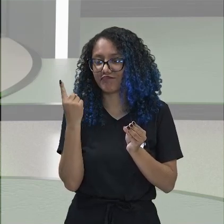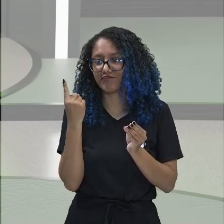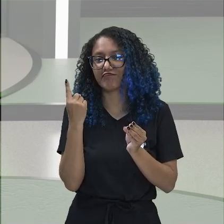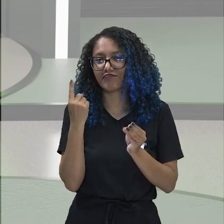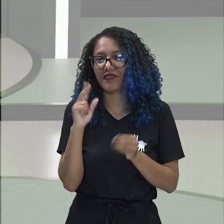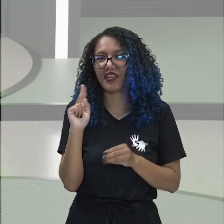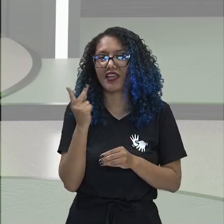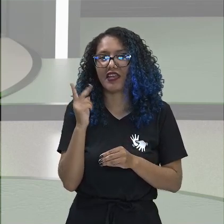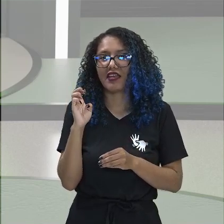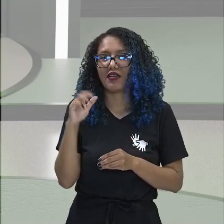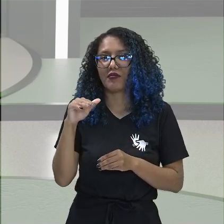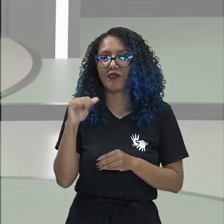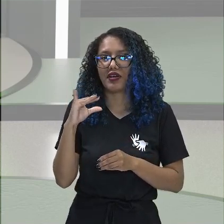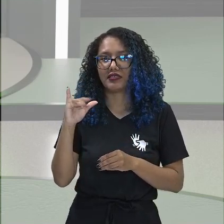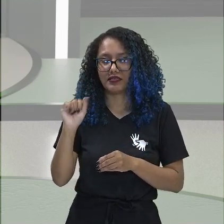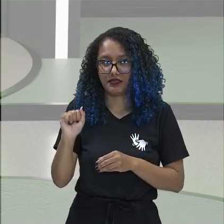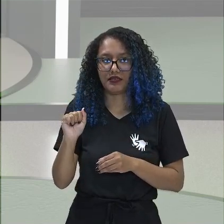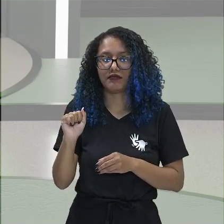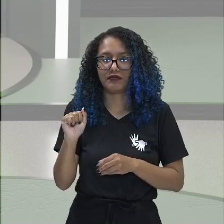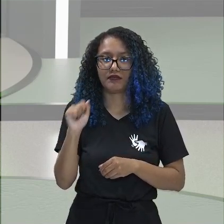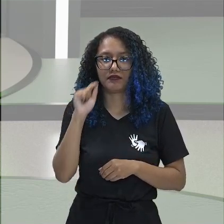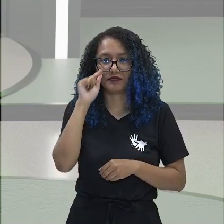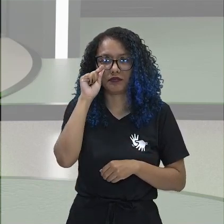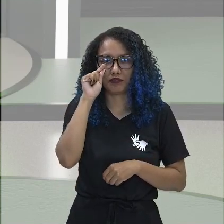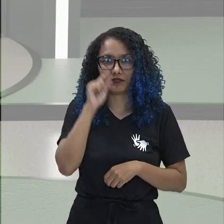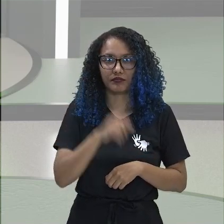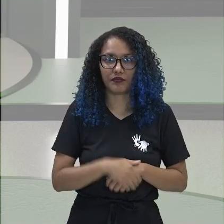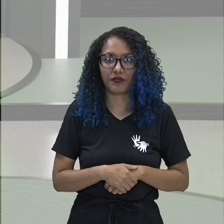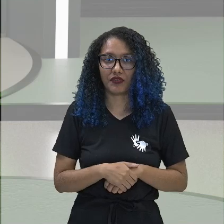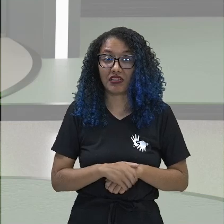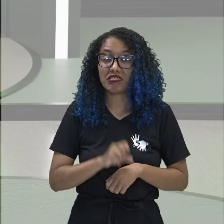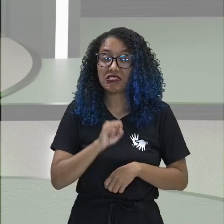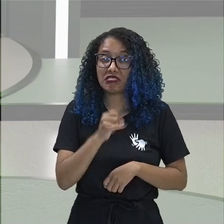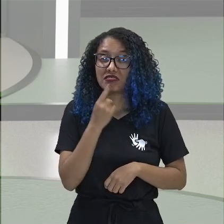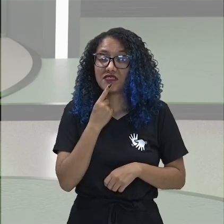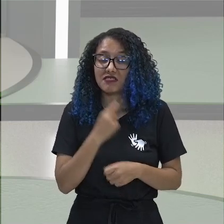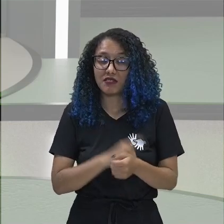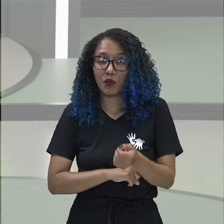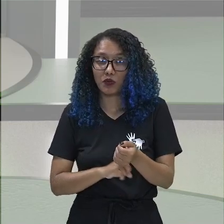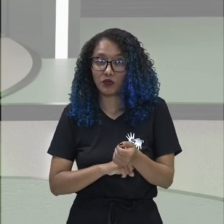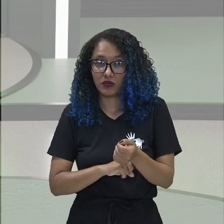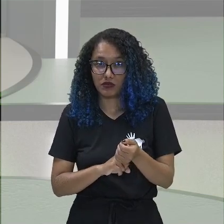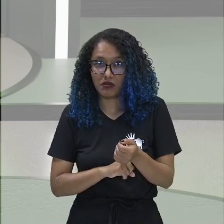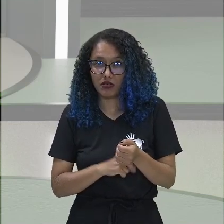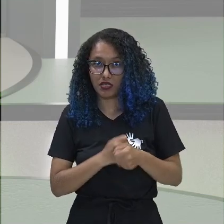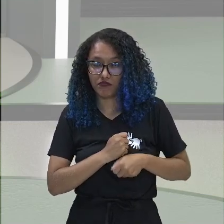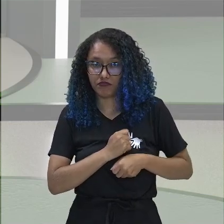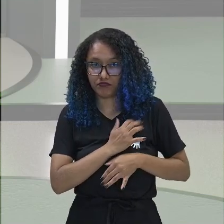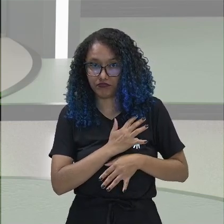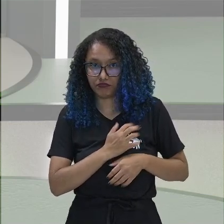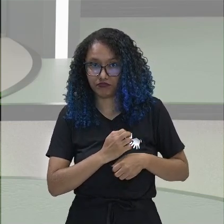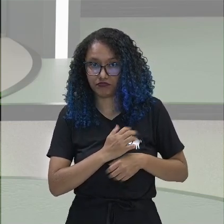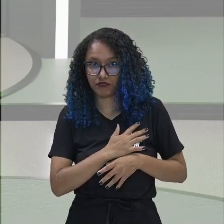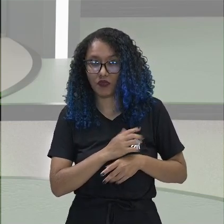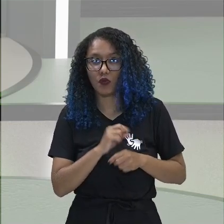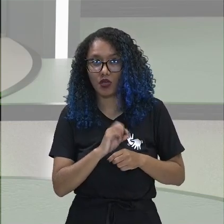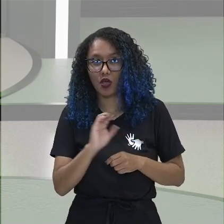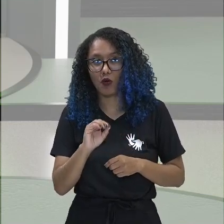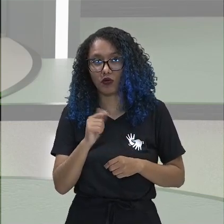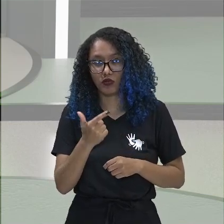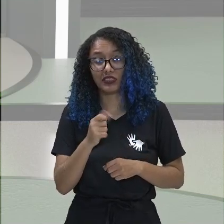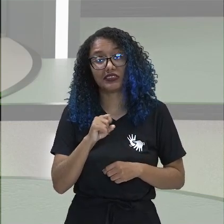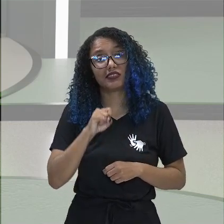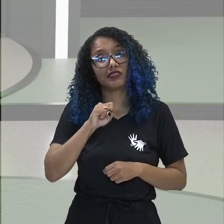vermelhos, eles vão estar transportando, se for sangue arterial, vão transportar oxigênio, e